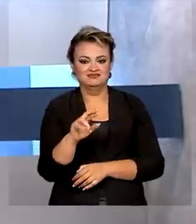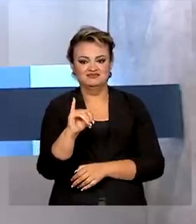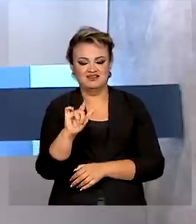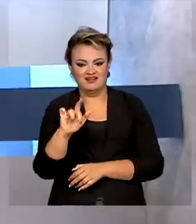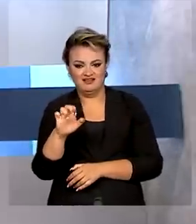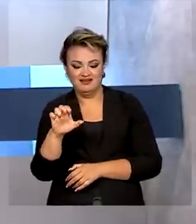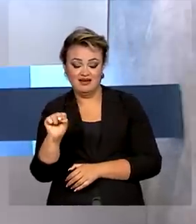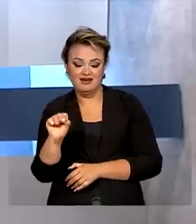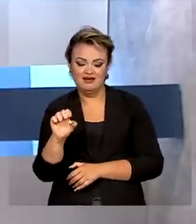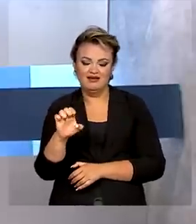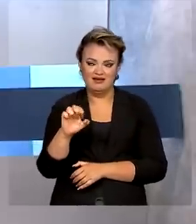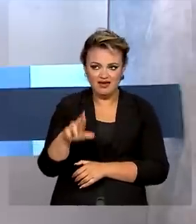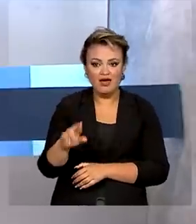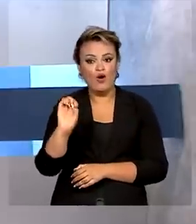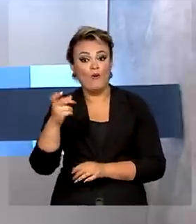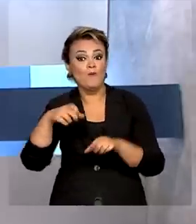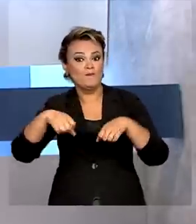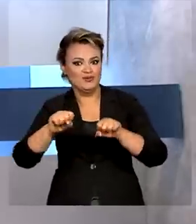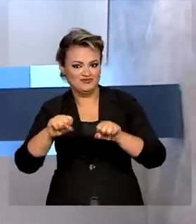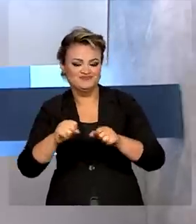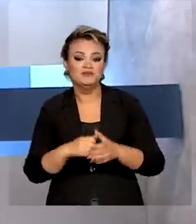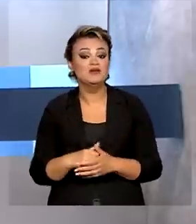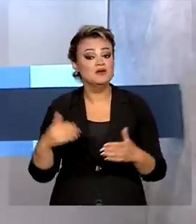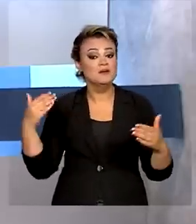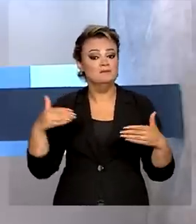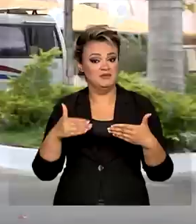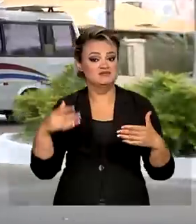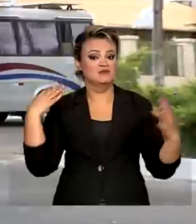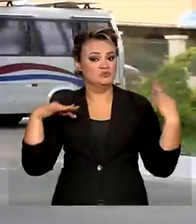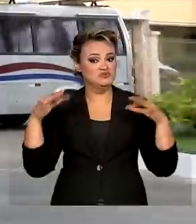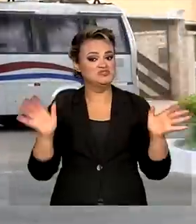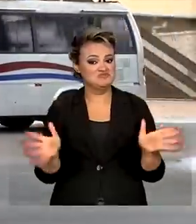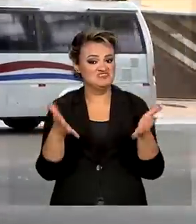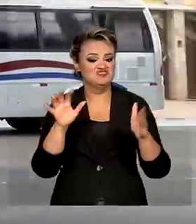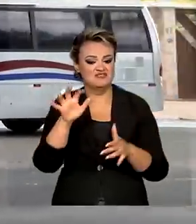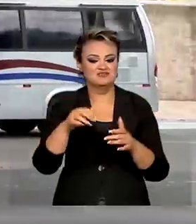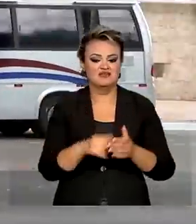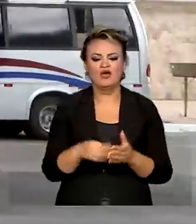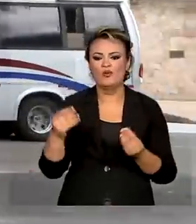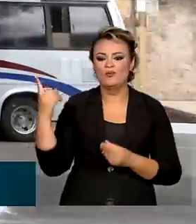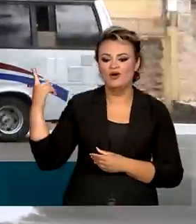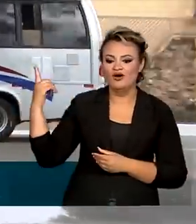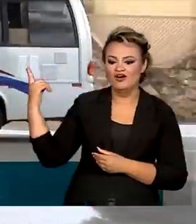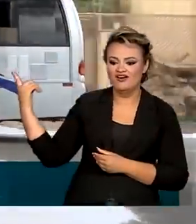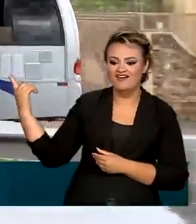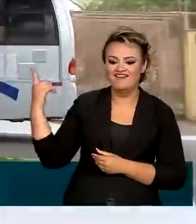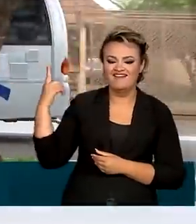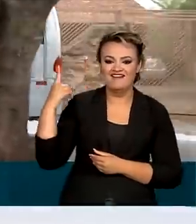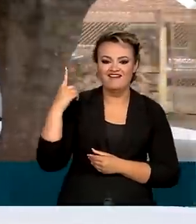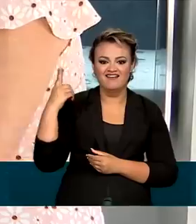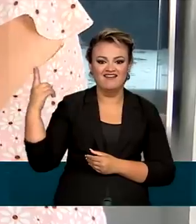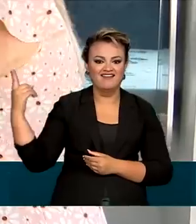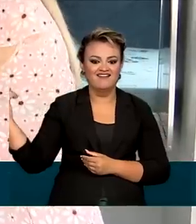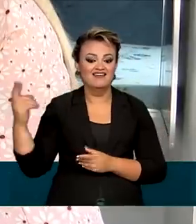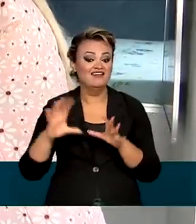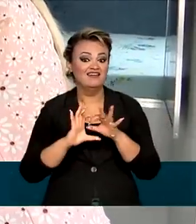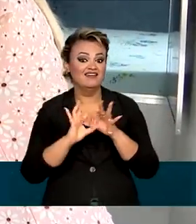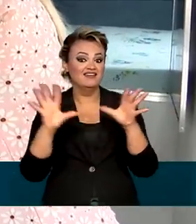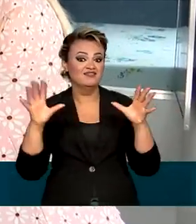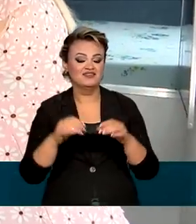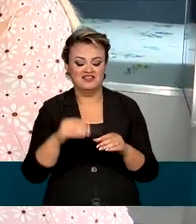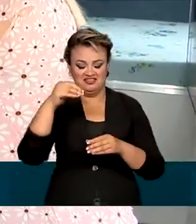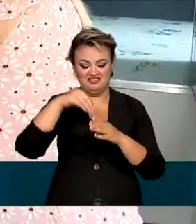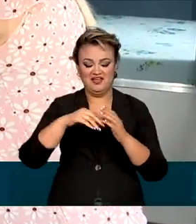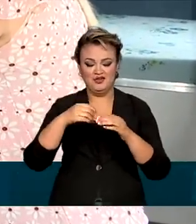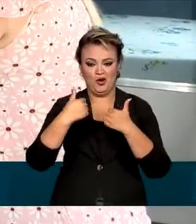a prática conta com apoio do Ministério do Turismo viajar sem rumo e sem pressa na própria